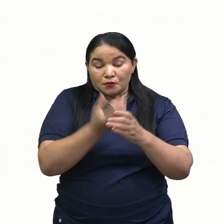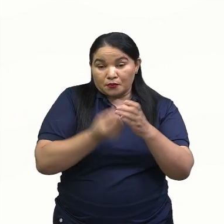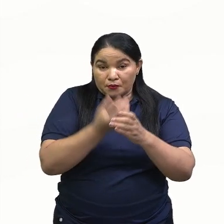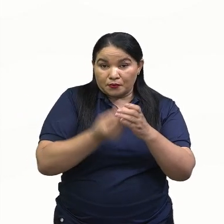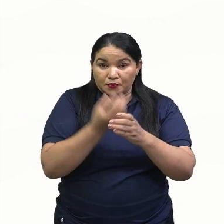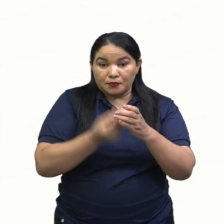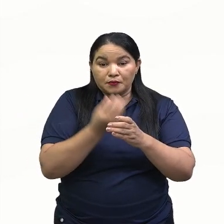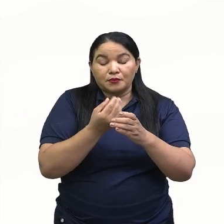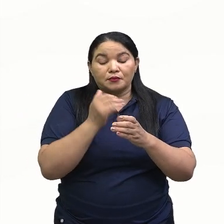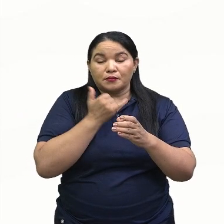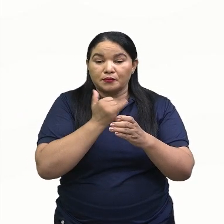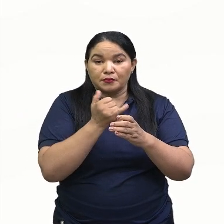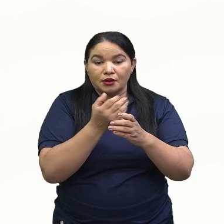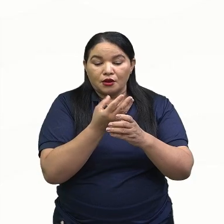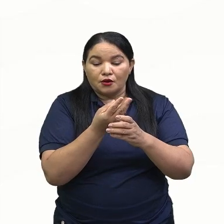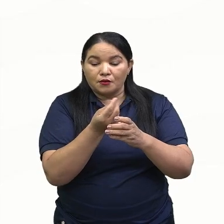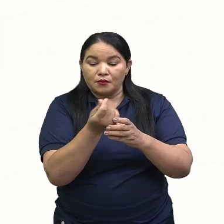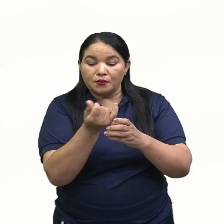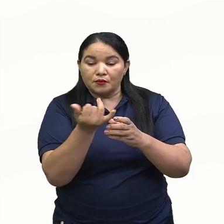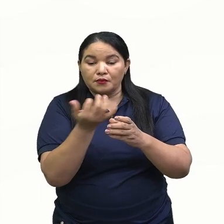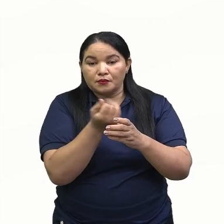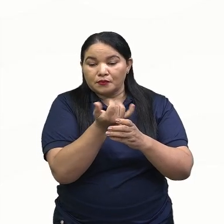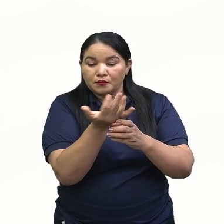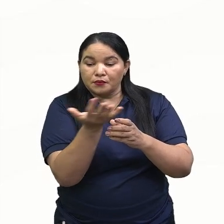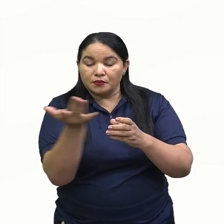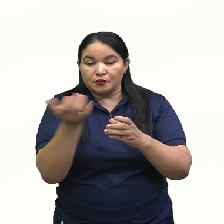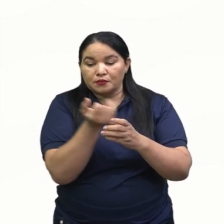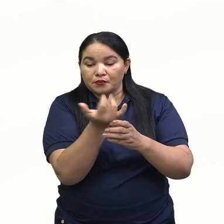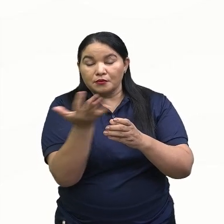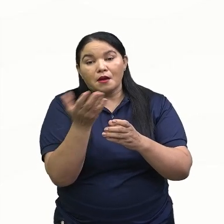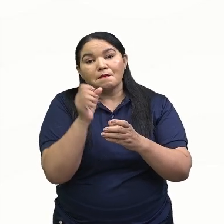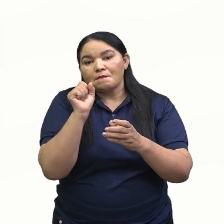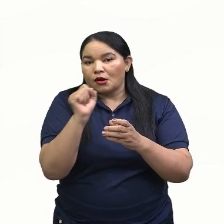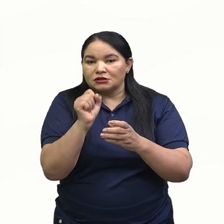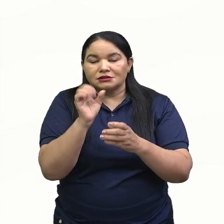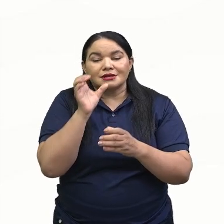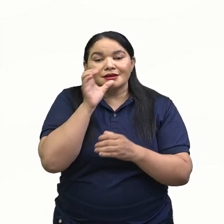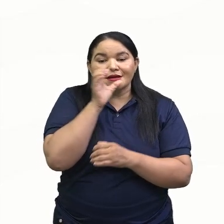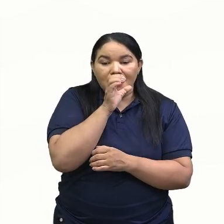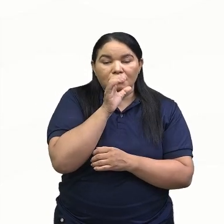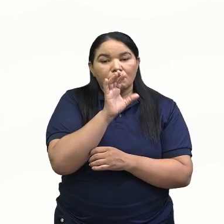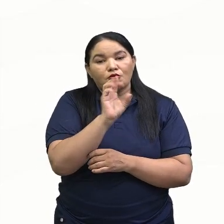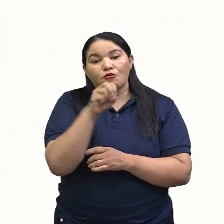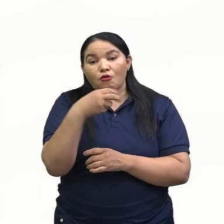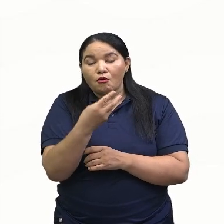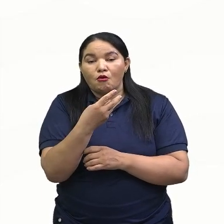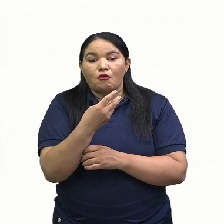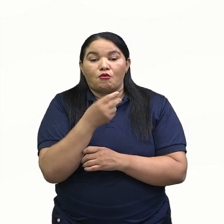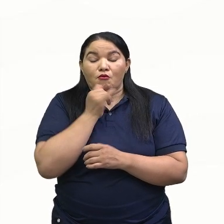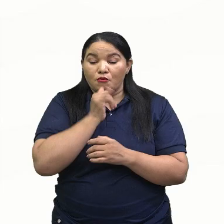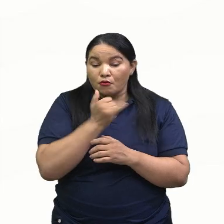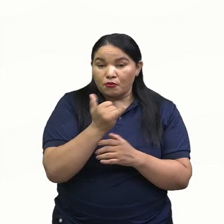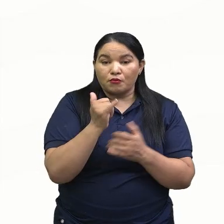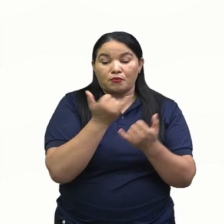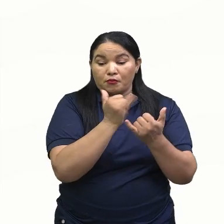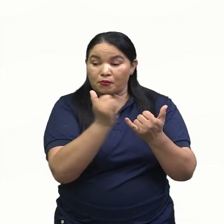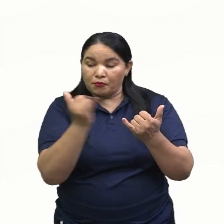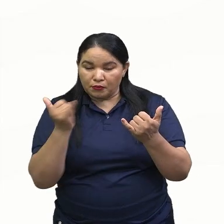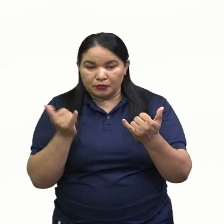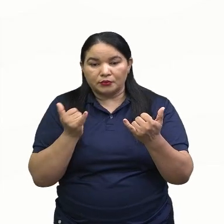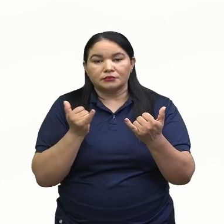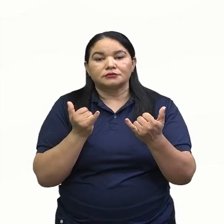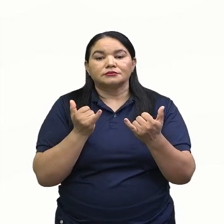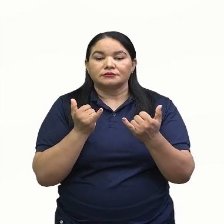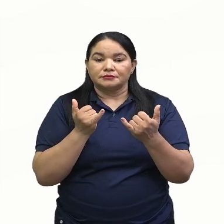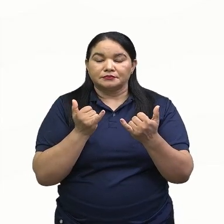é dissipada em forma de calor, em decorrência da formação de uma corrente elétrica em seu interior.